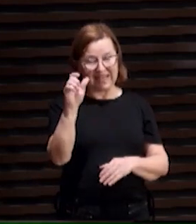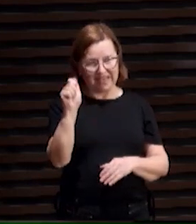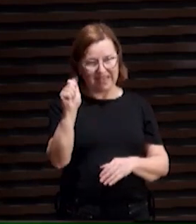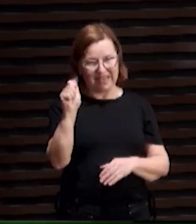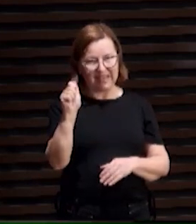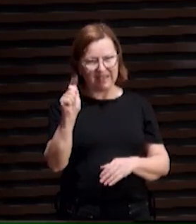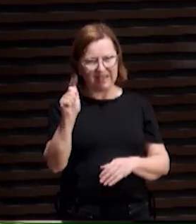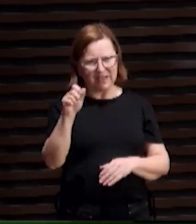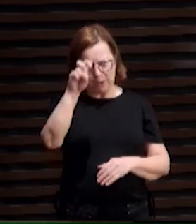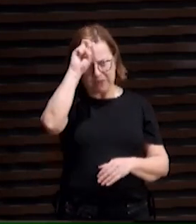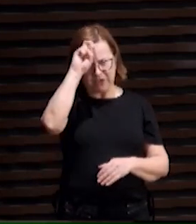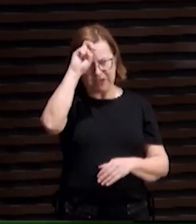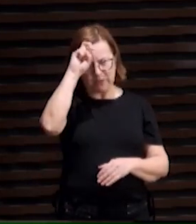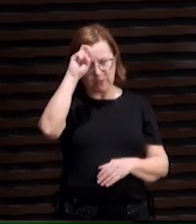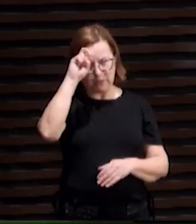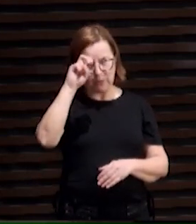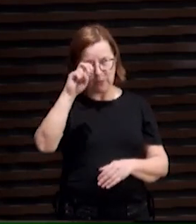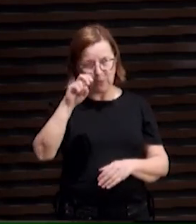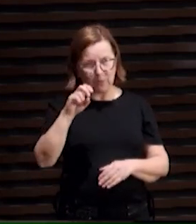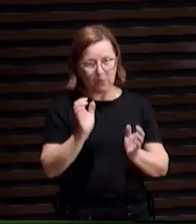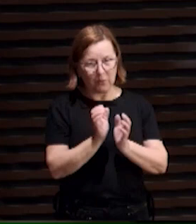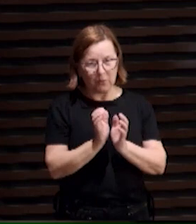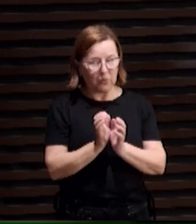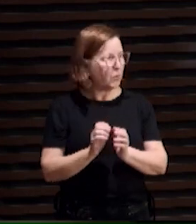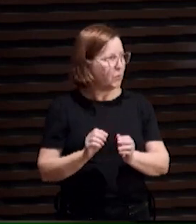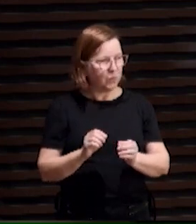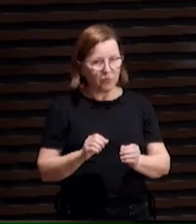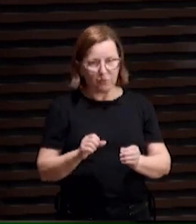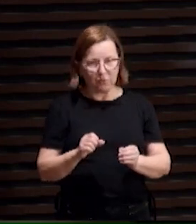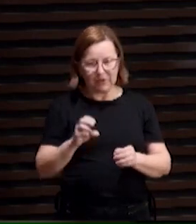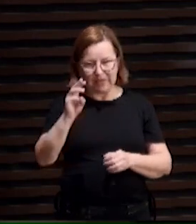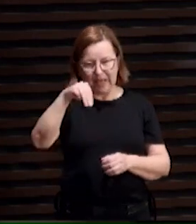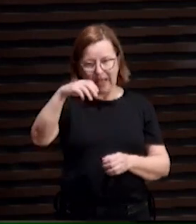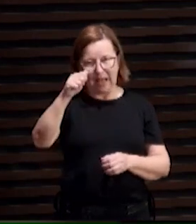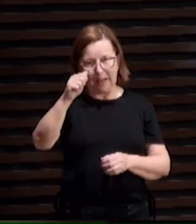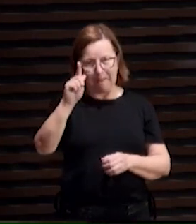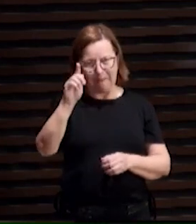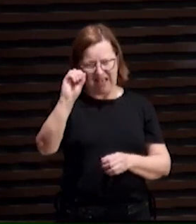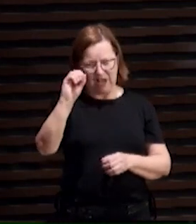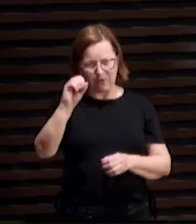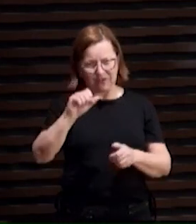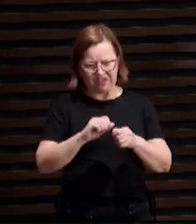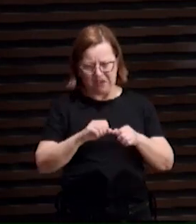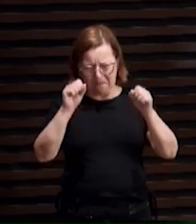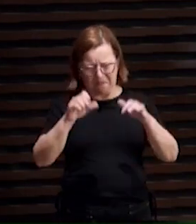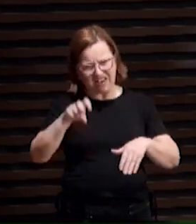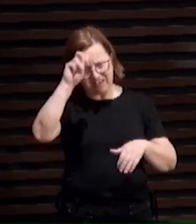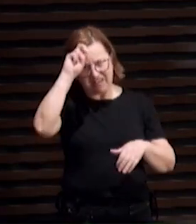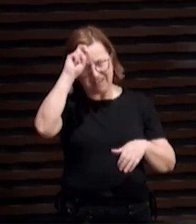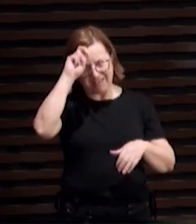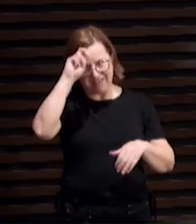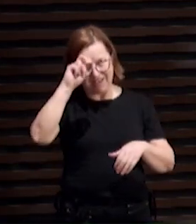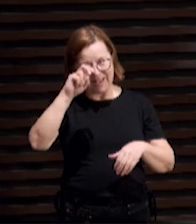eles não puderam tirar da areia. Eles pararam porque a vida tem a assinatura